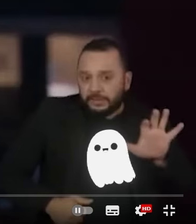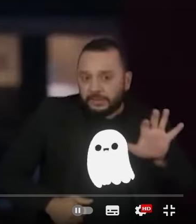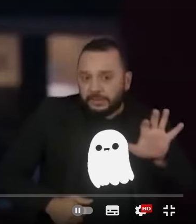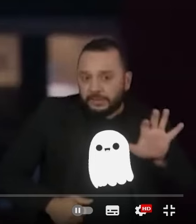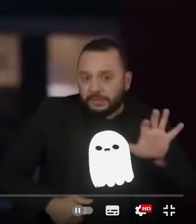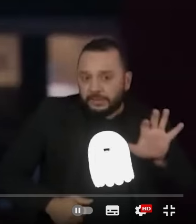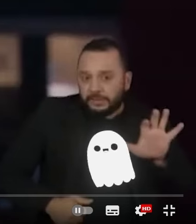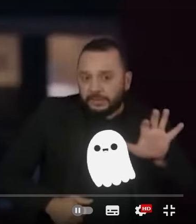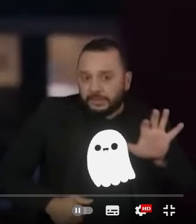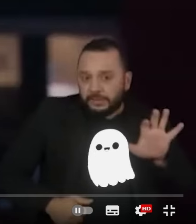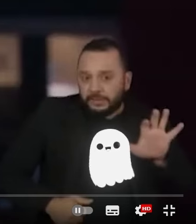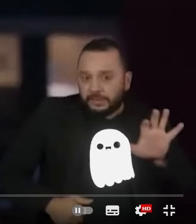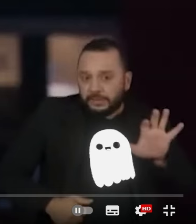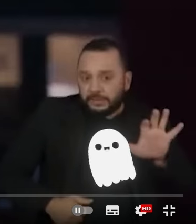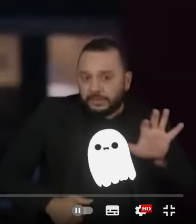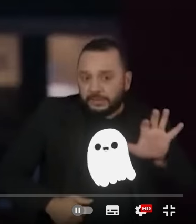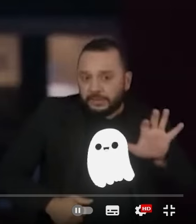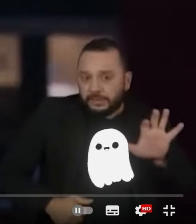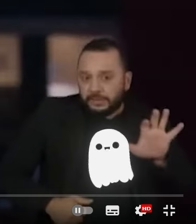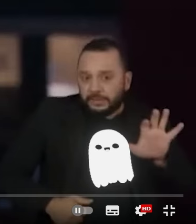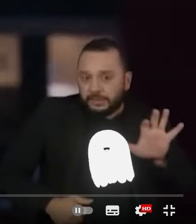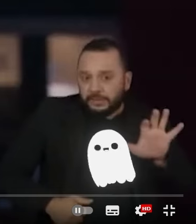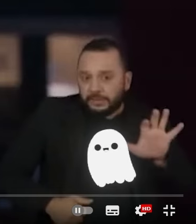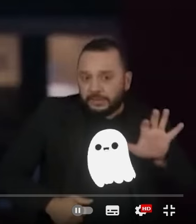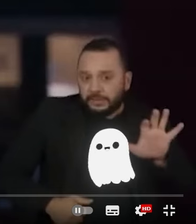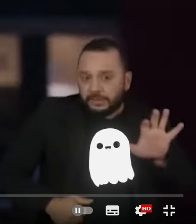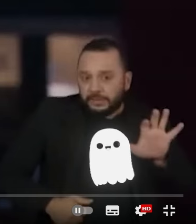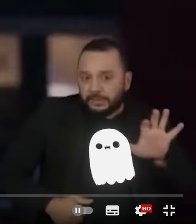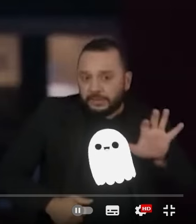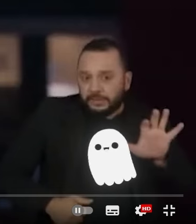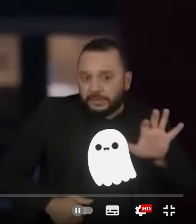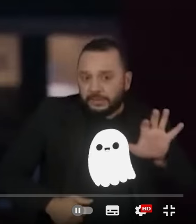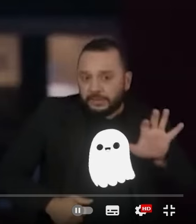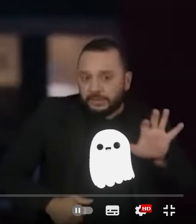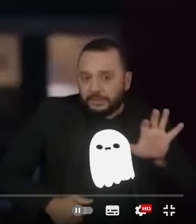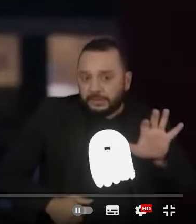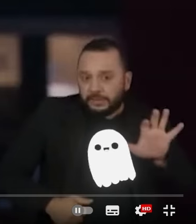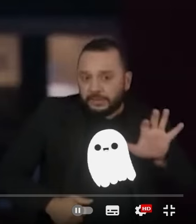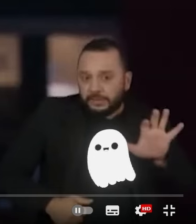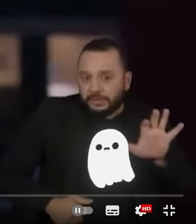Carimbo. Não, Datena. Não, tu...